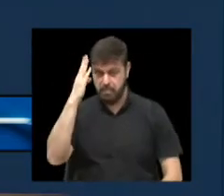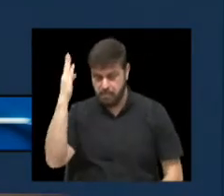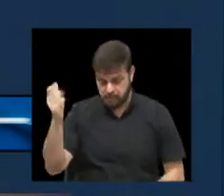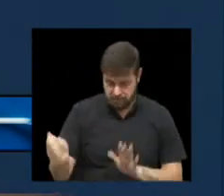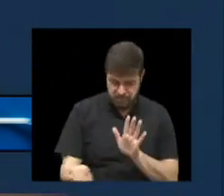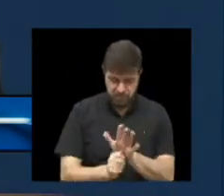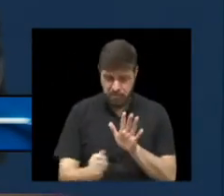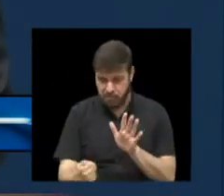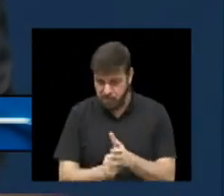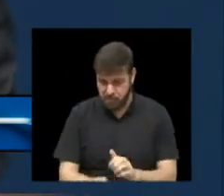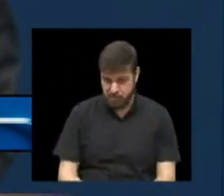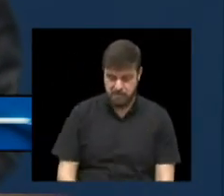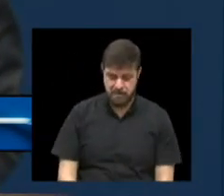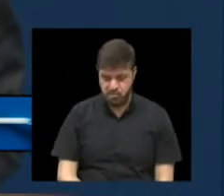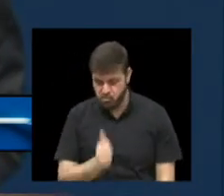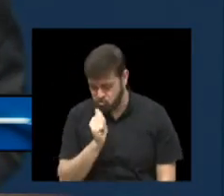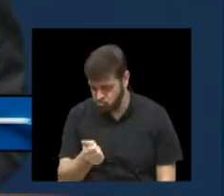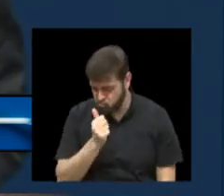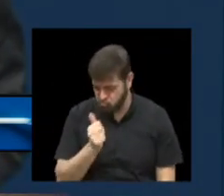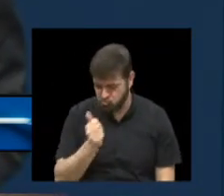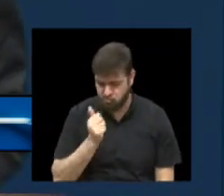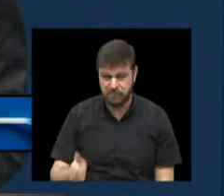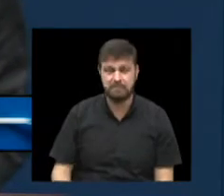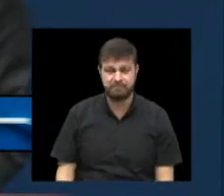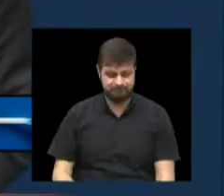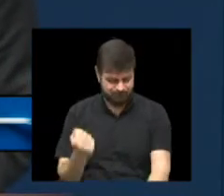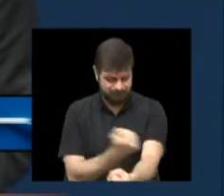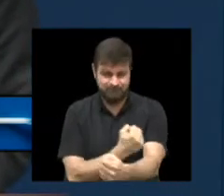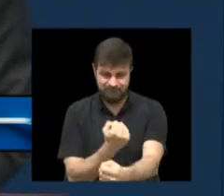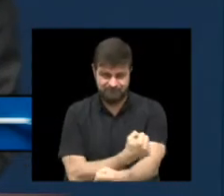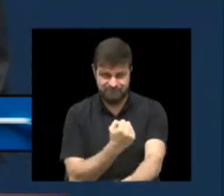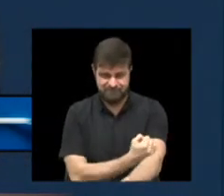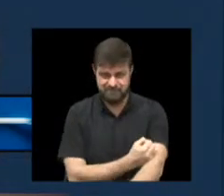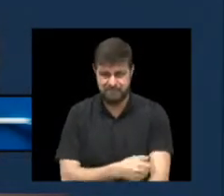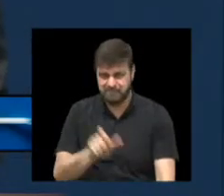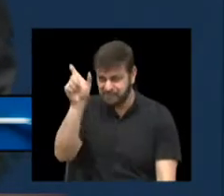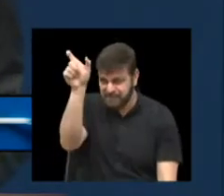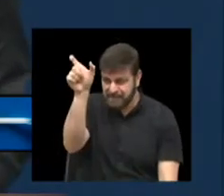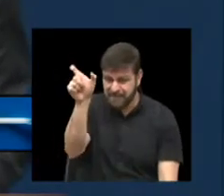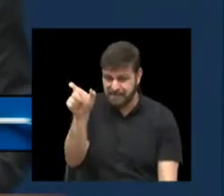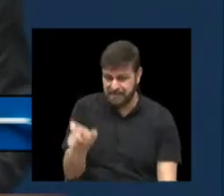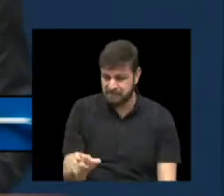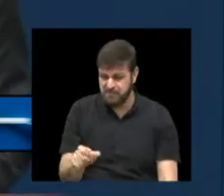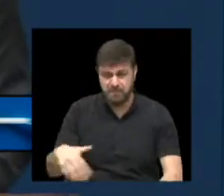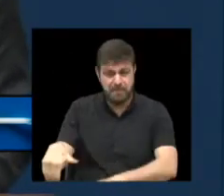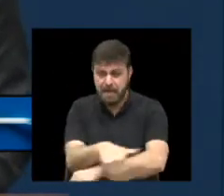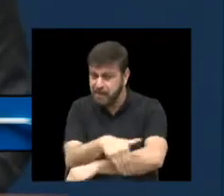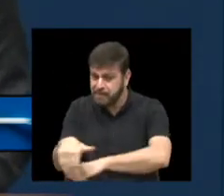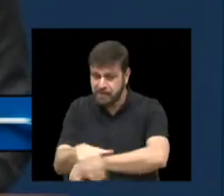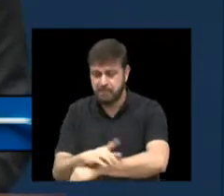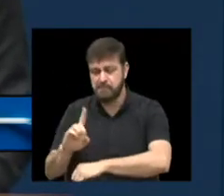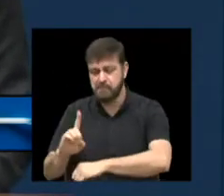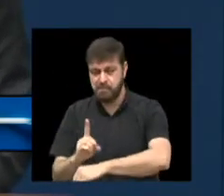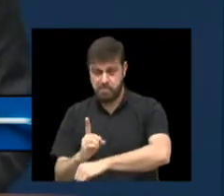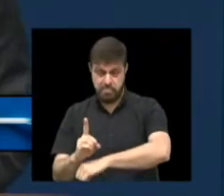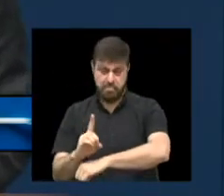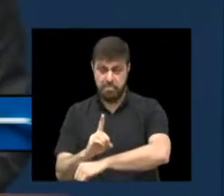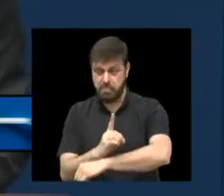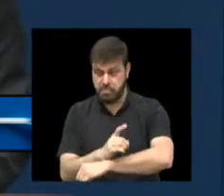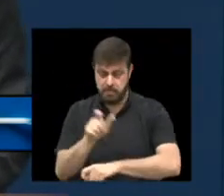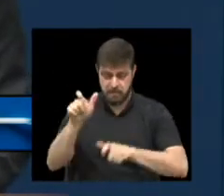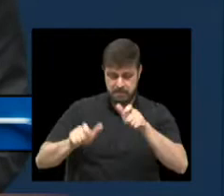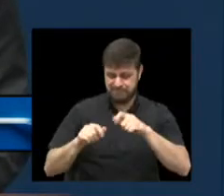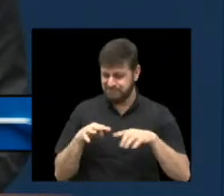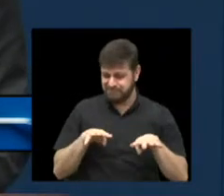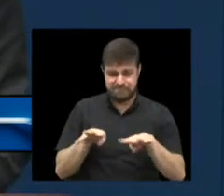mais variadas substâncias, das mais variadas drogas. Pessoas que estão nas ruas, muitas vezes invisíveis